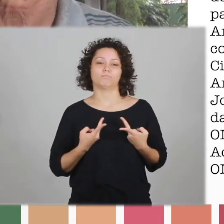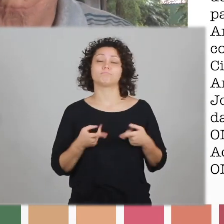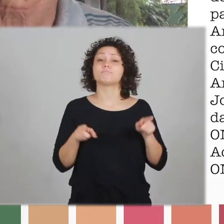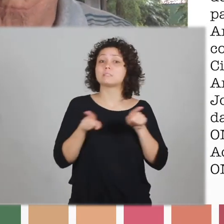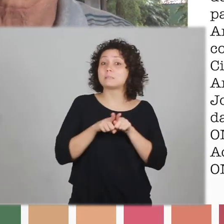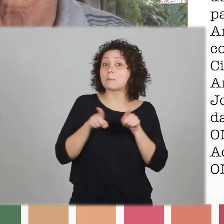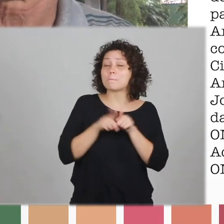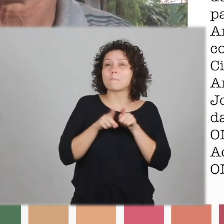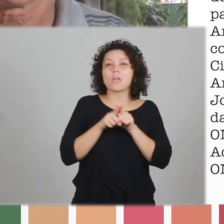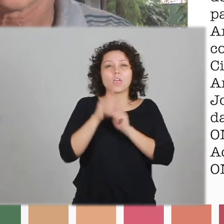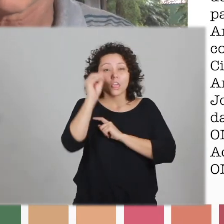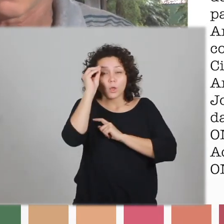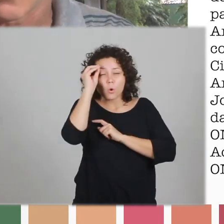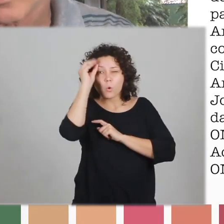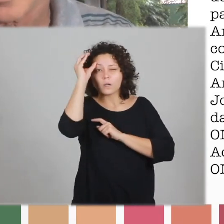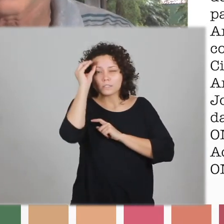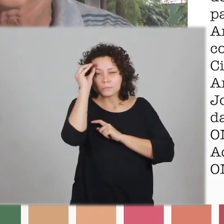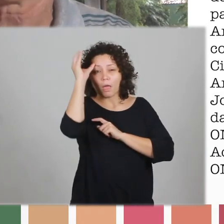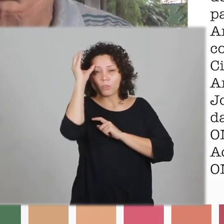e